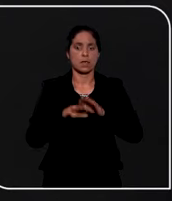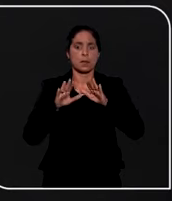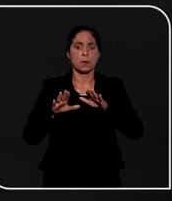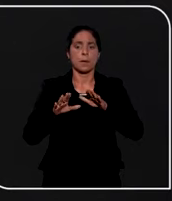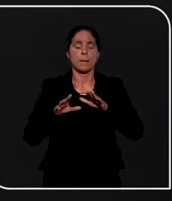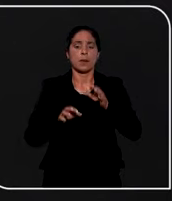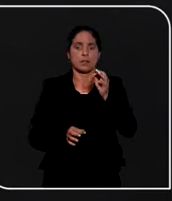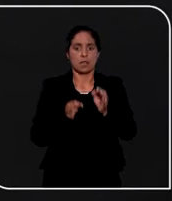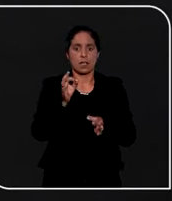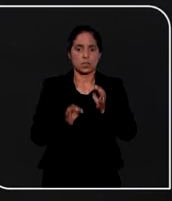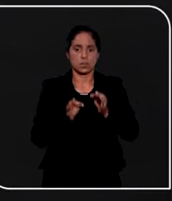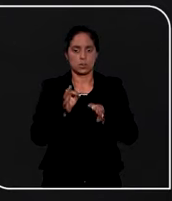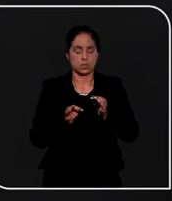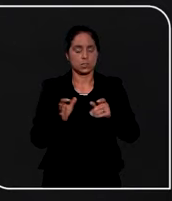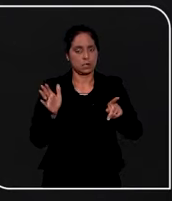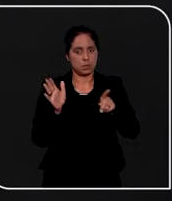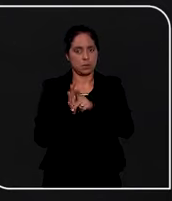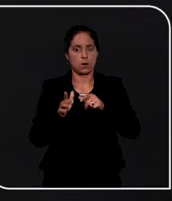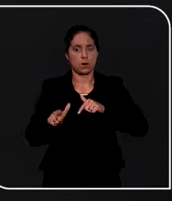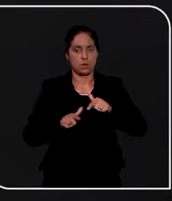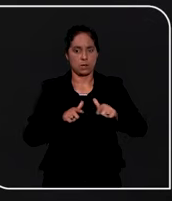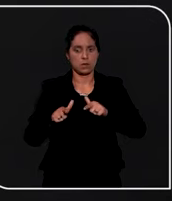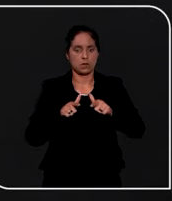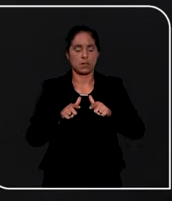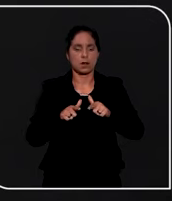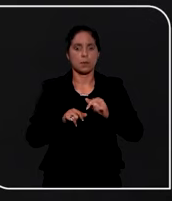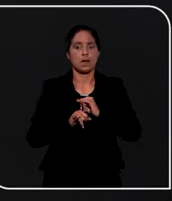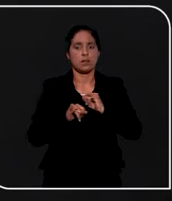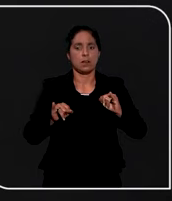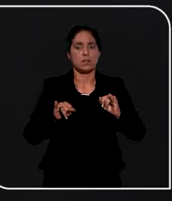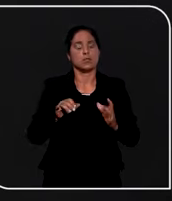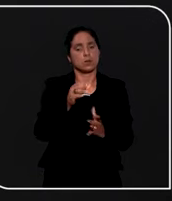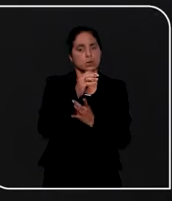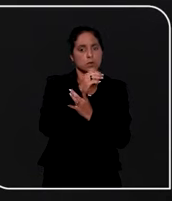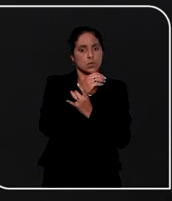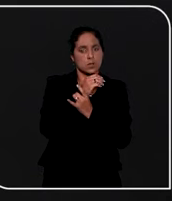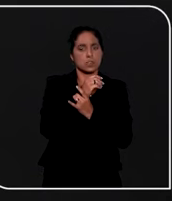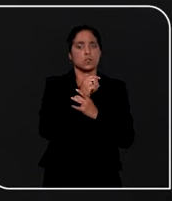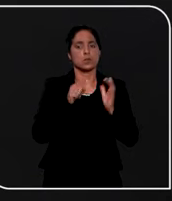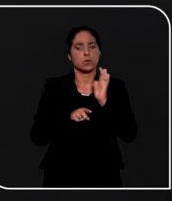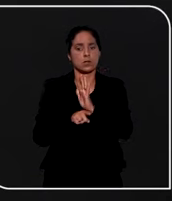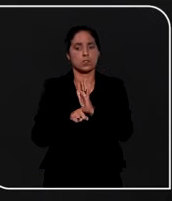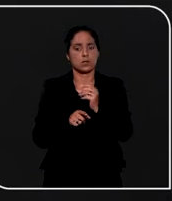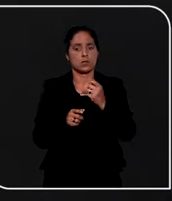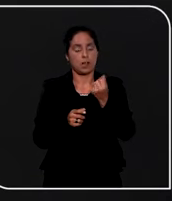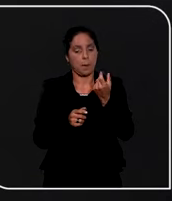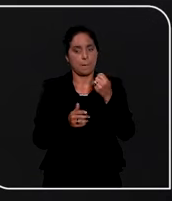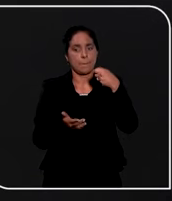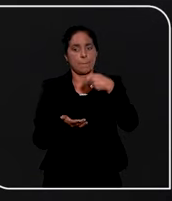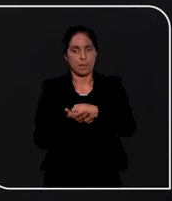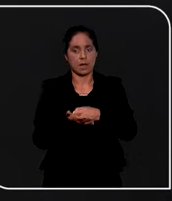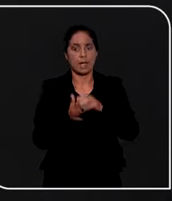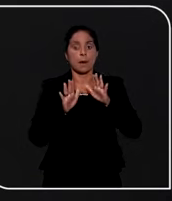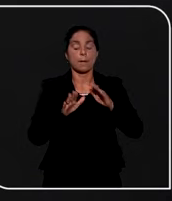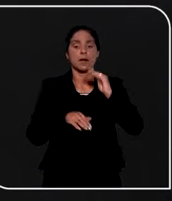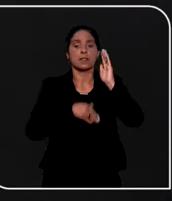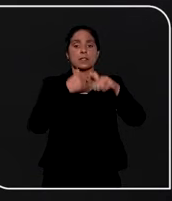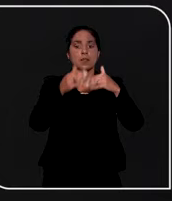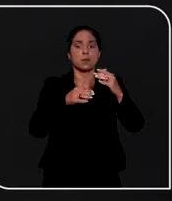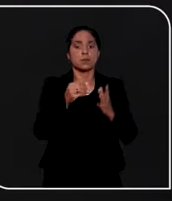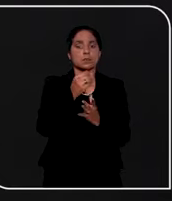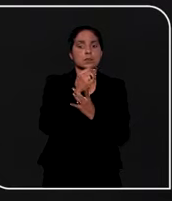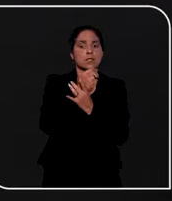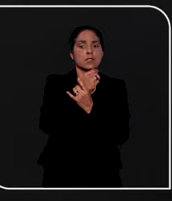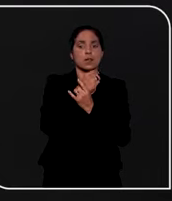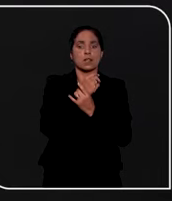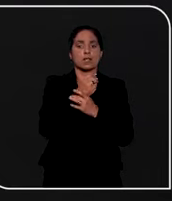profissional fez acordo com a empresa que se comprometeu a acionar o seguro de vida em grupo no entanto ao ser acionada a seguradora se recusou a